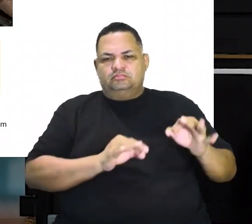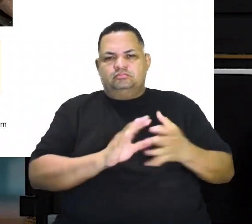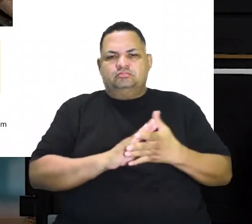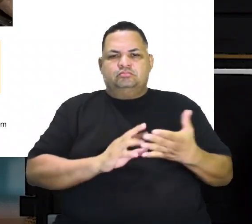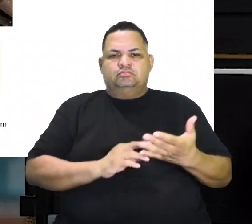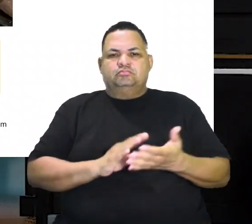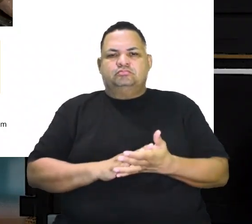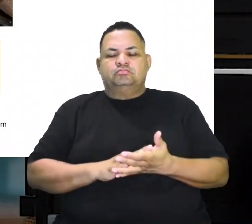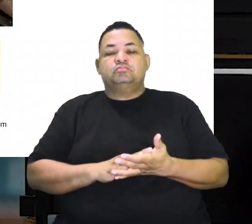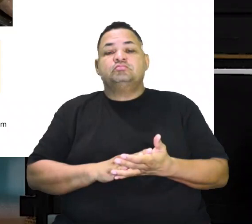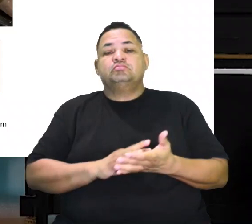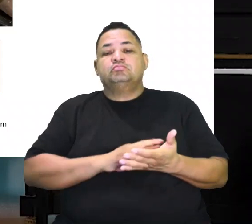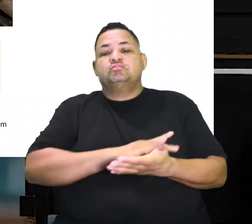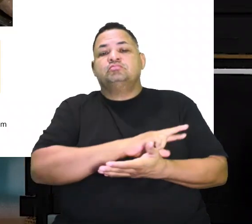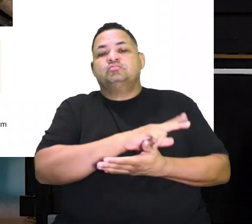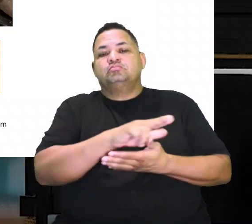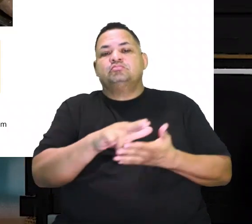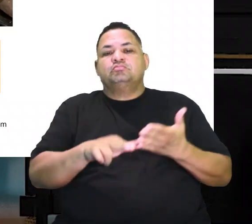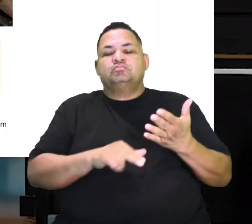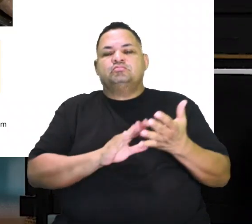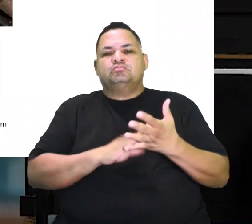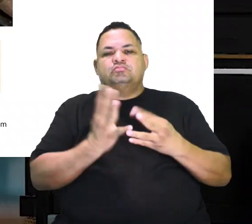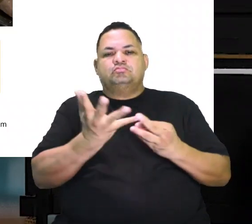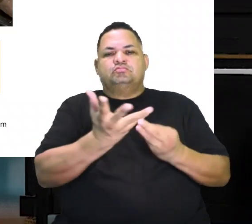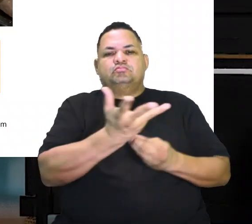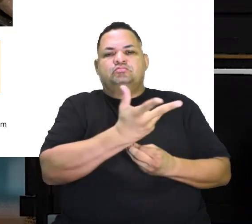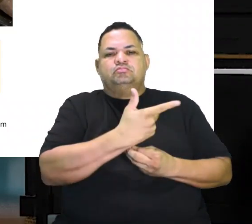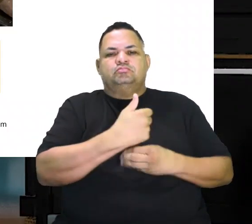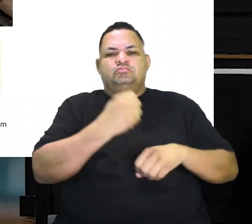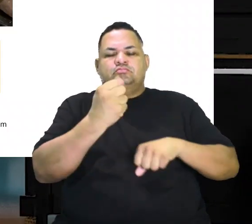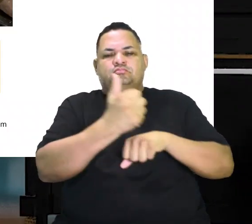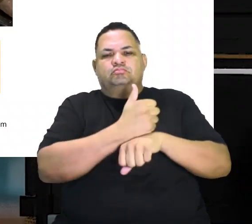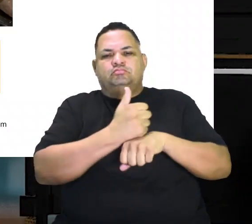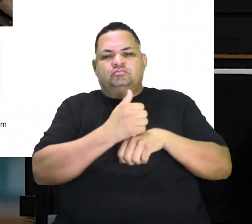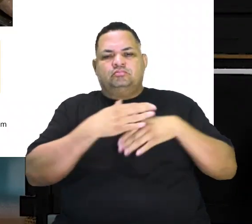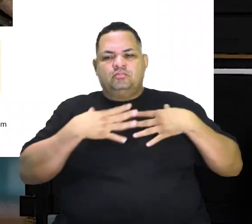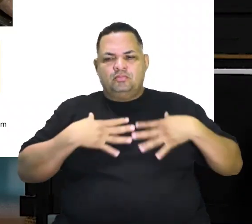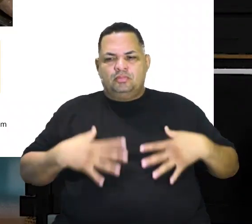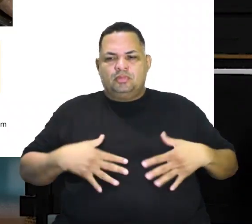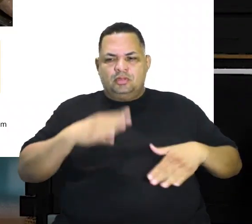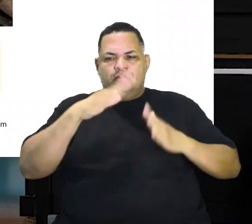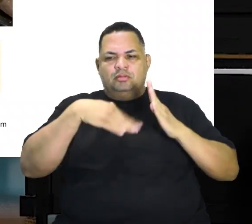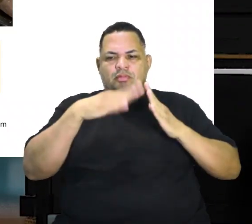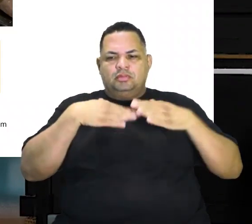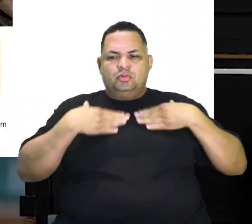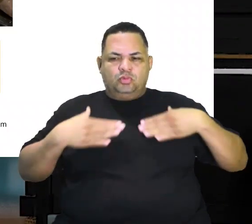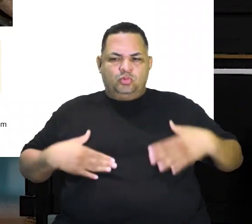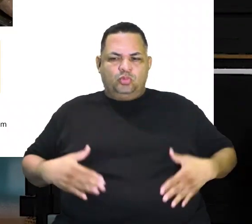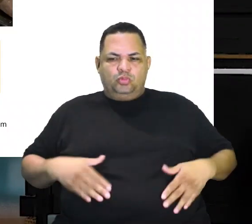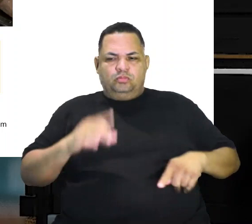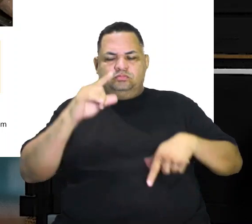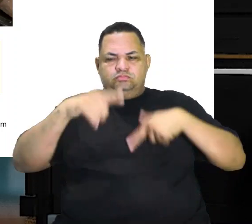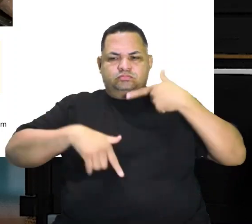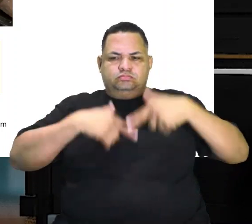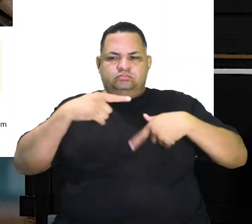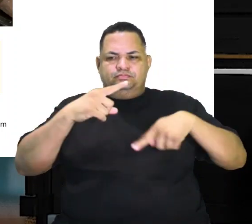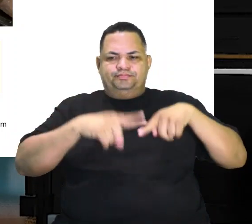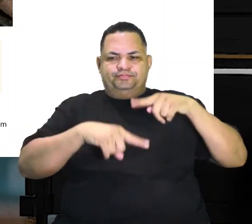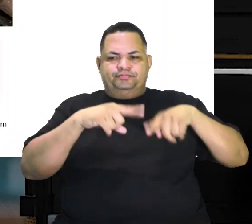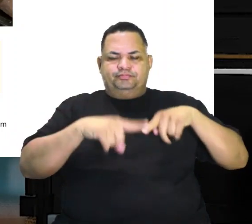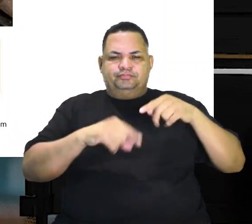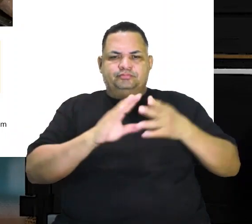E muitas artes, né? Seja a pintura corporal, a produção de materiais